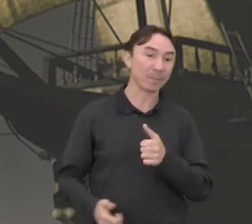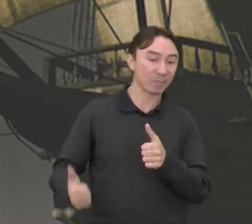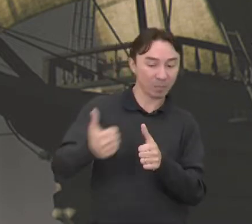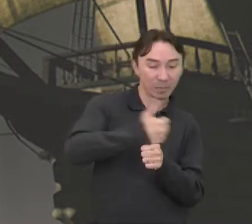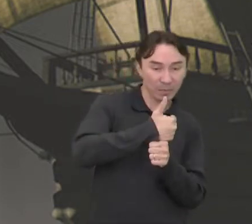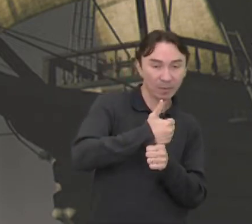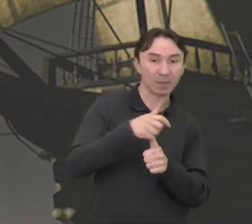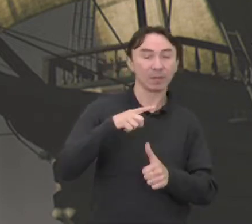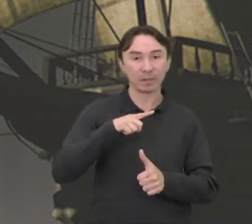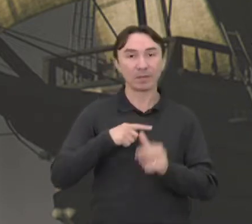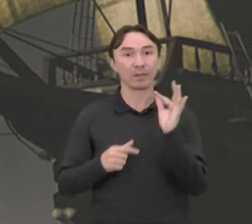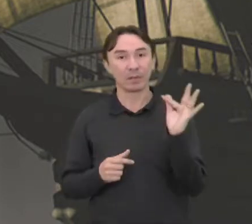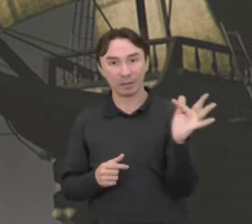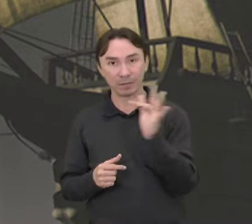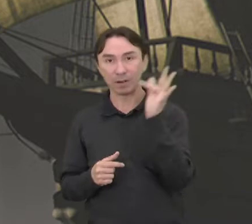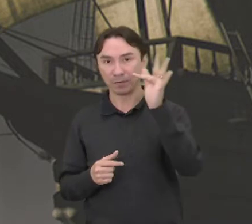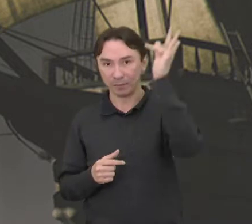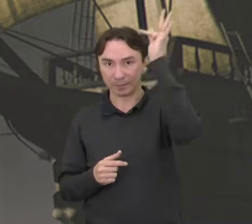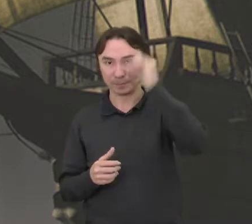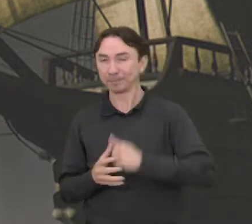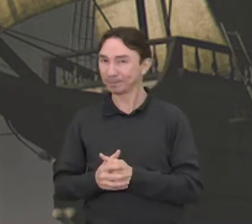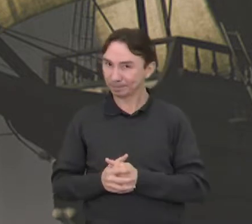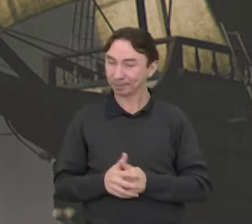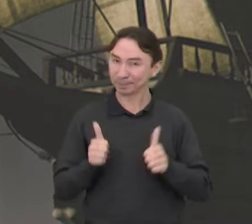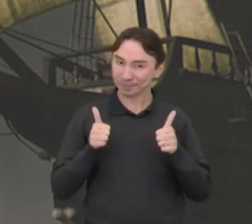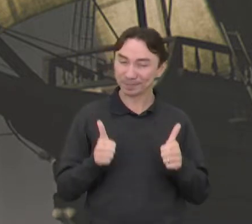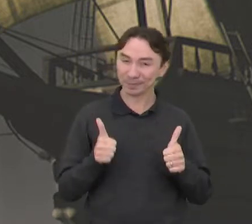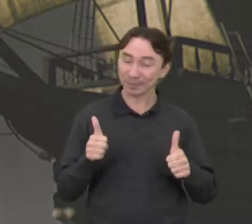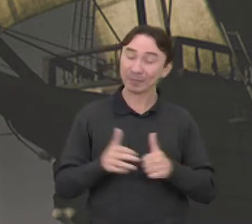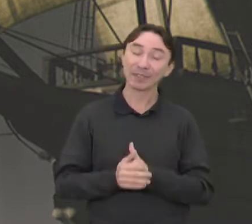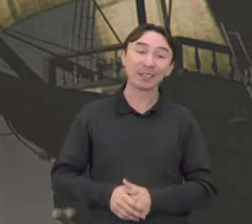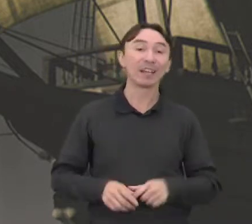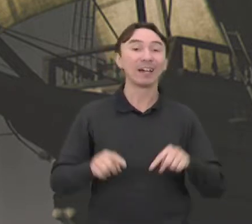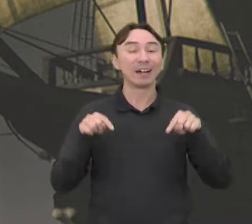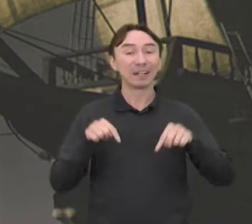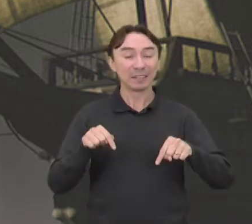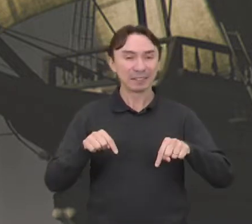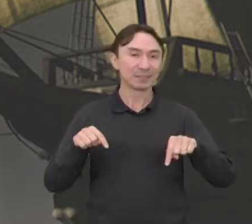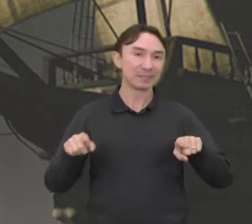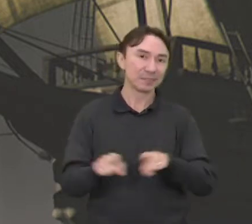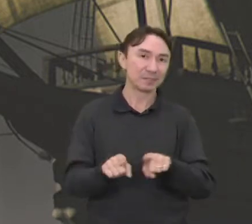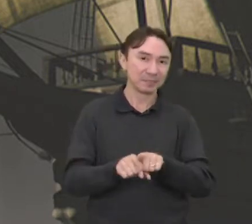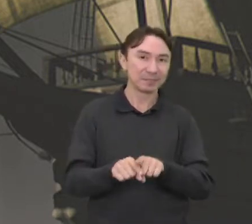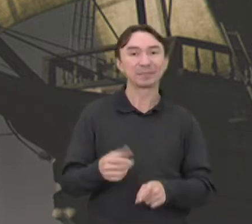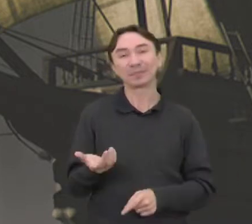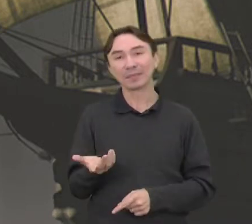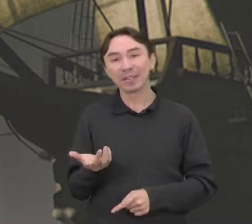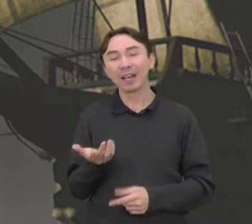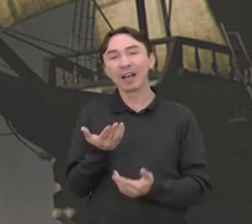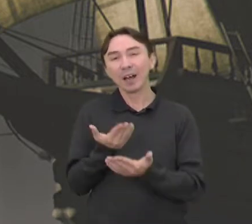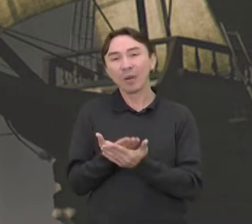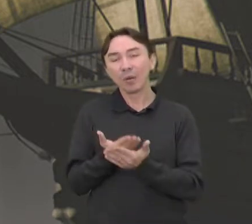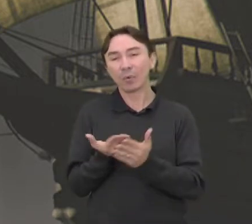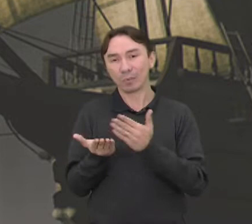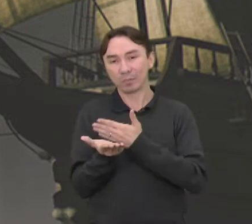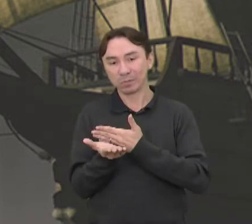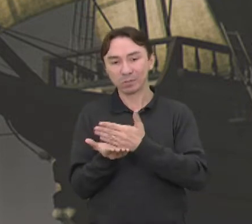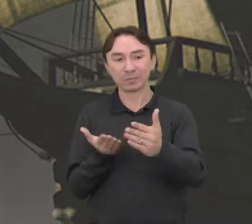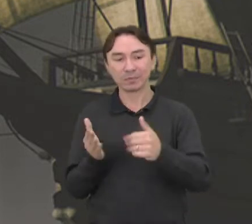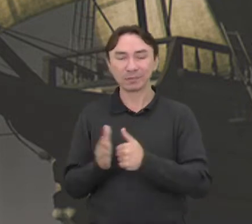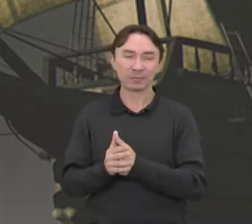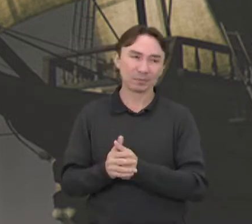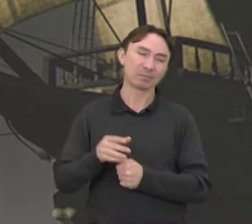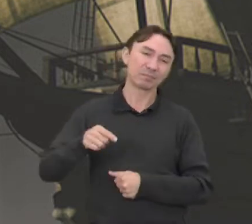né? E aí, pessoal, aproveitando esse comecinho da aula também, uma coisa que a gente sempre faz e que é